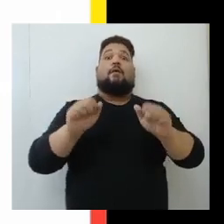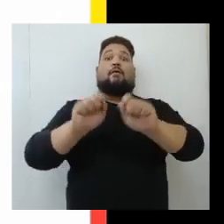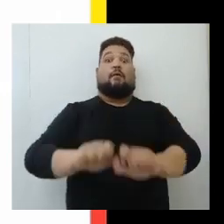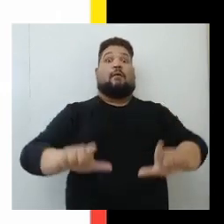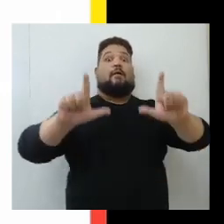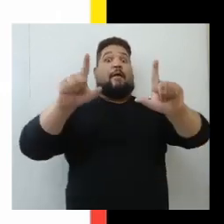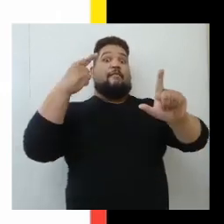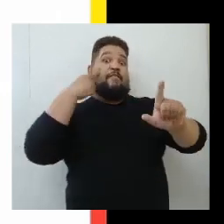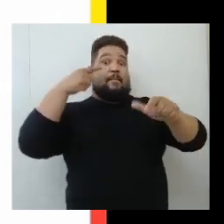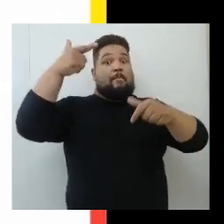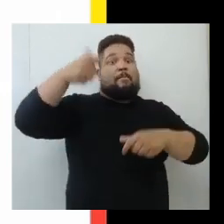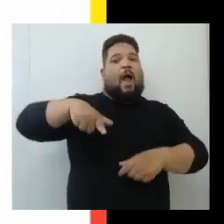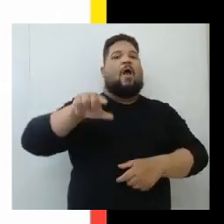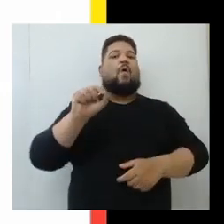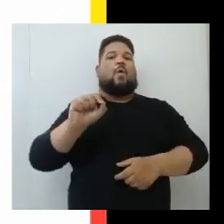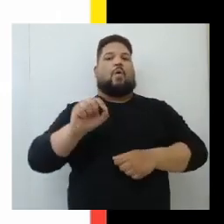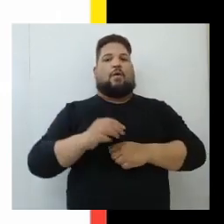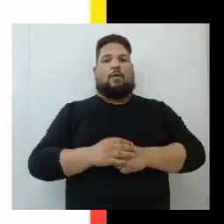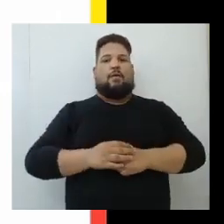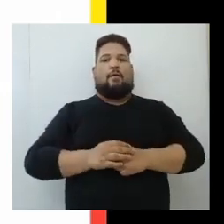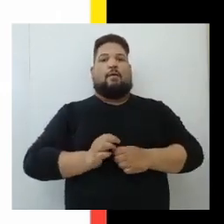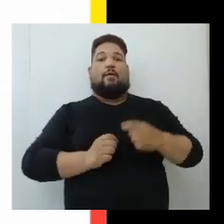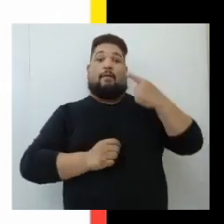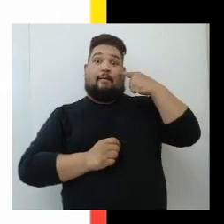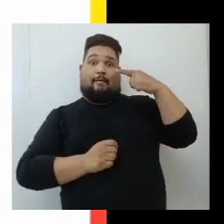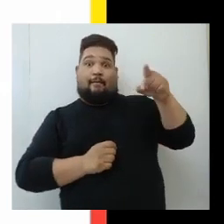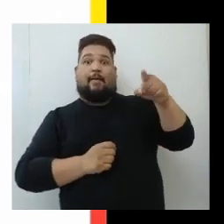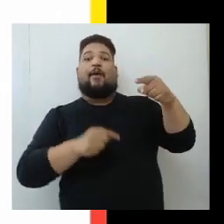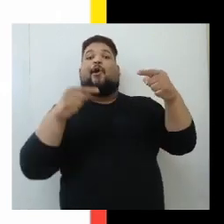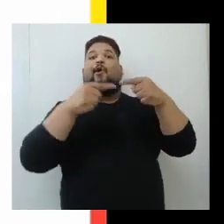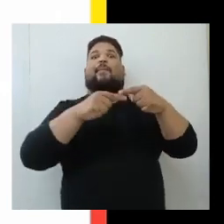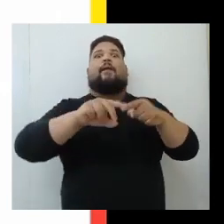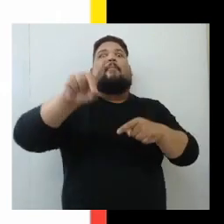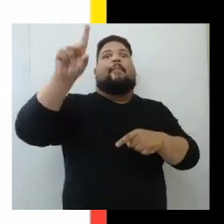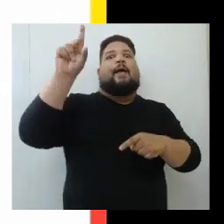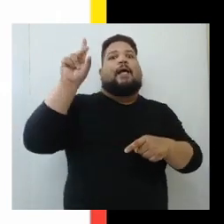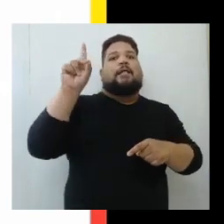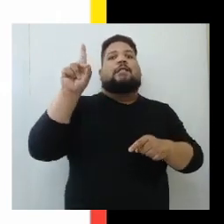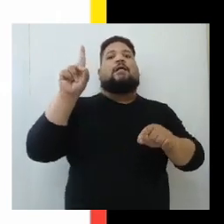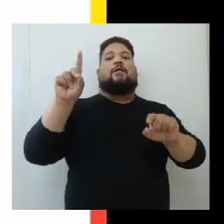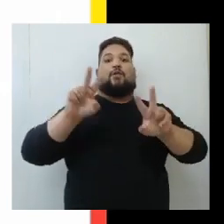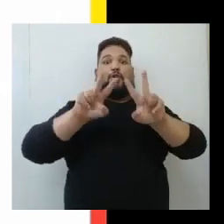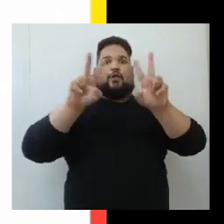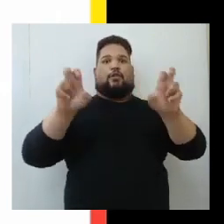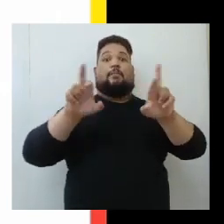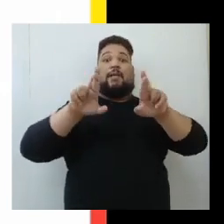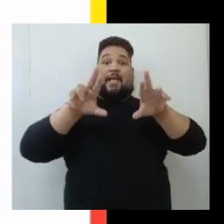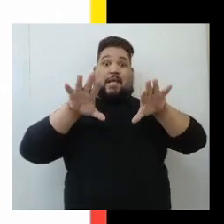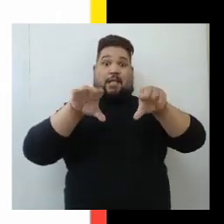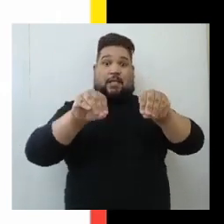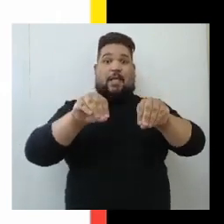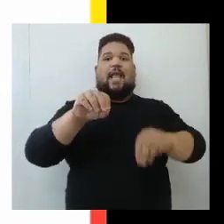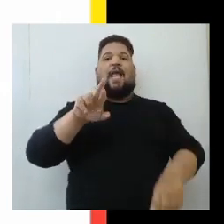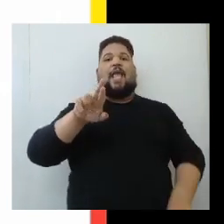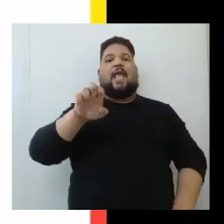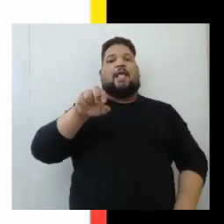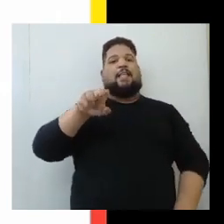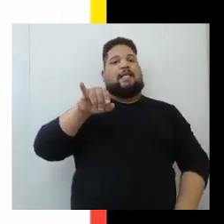slide, nós temos mais uma representação da época renascentista de duas